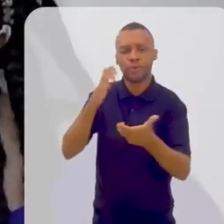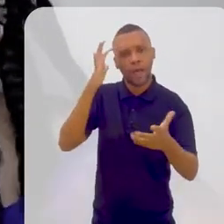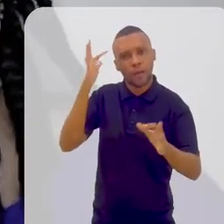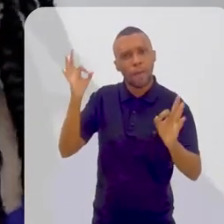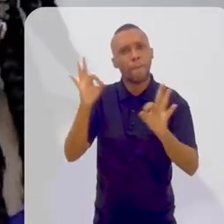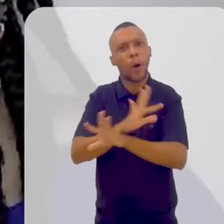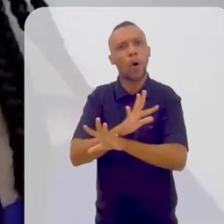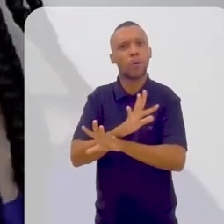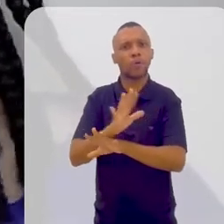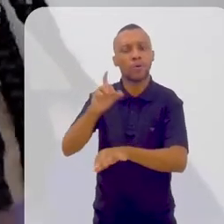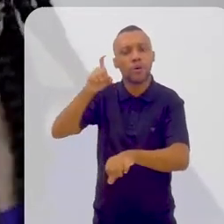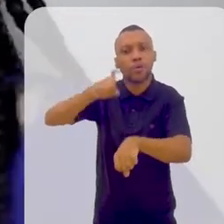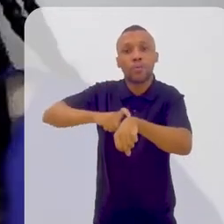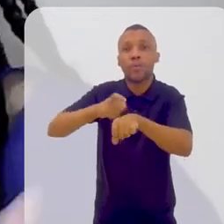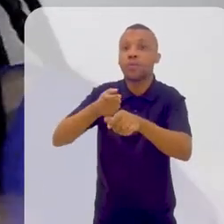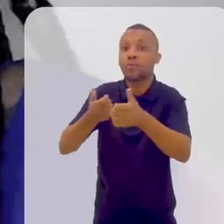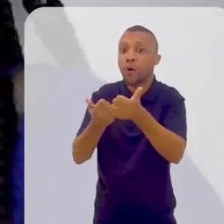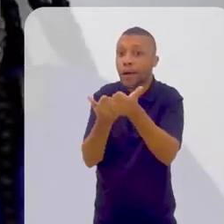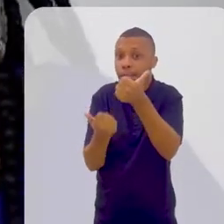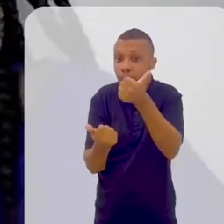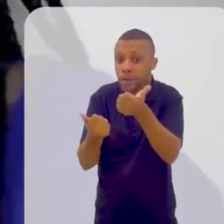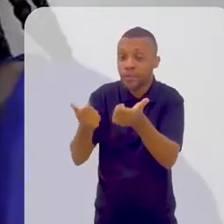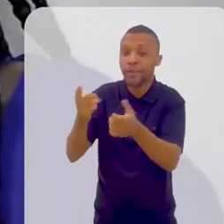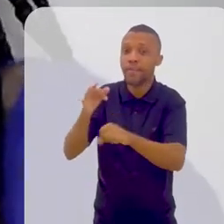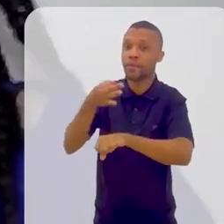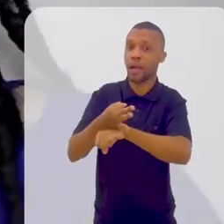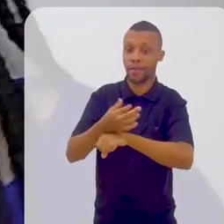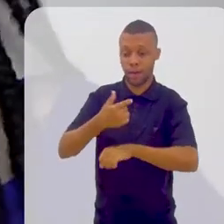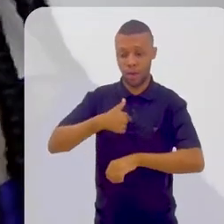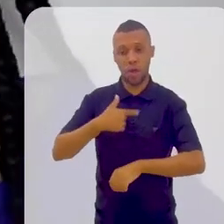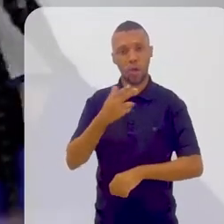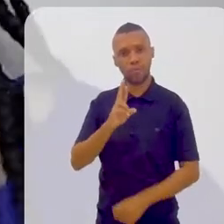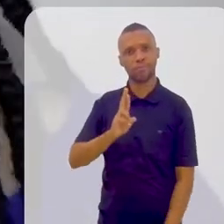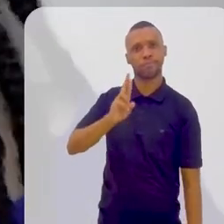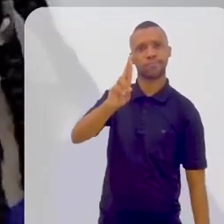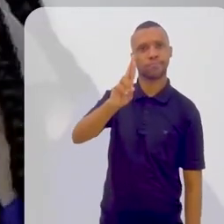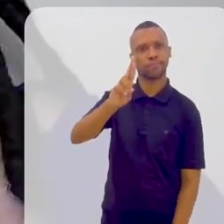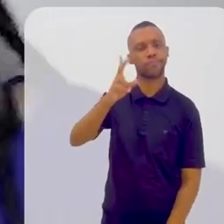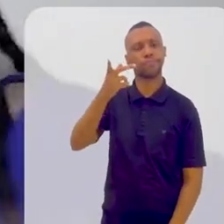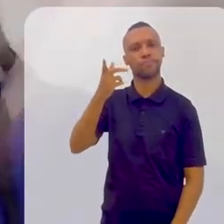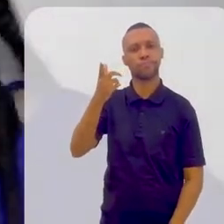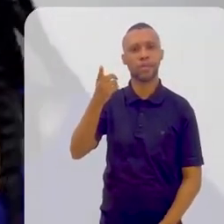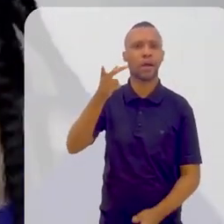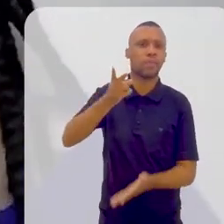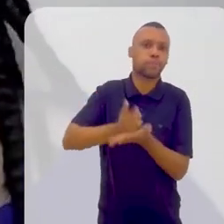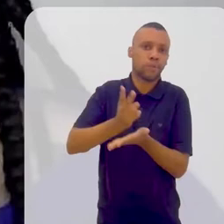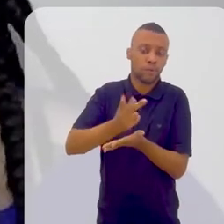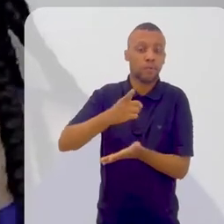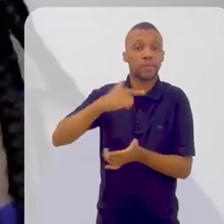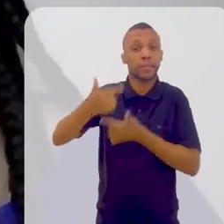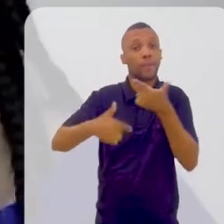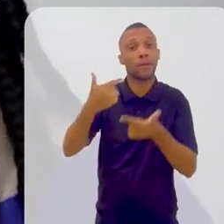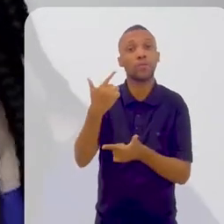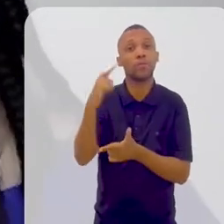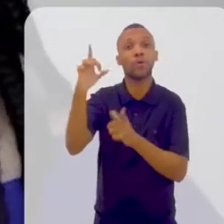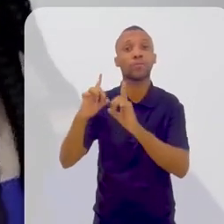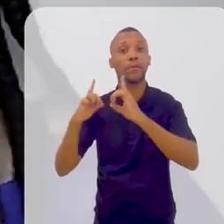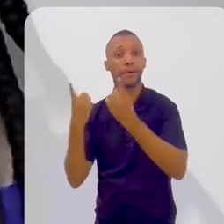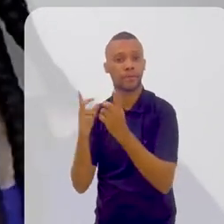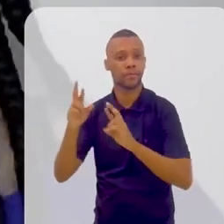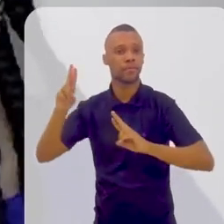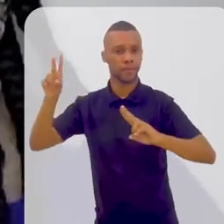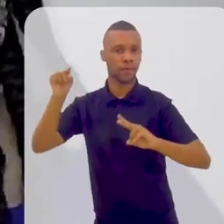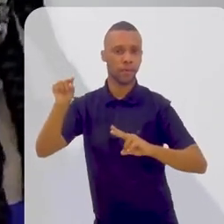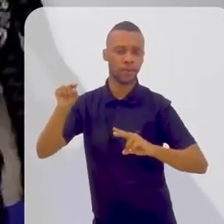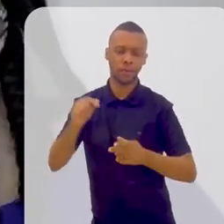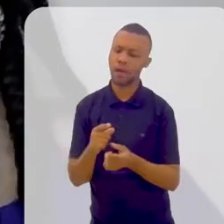bem, você resolve. Quando os assessores não estavam, eu resolvia, eu respondia, mesmo estando em outro departamento. Por que